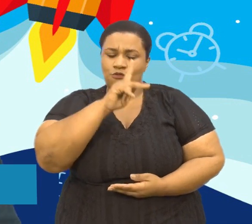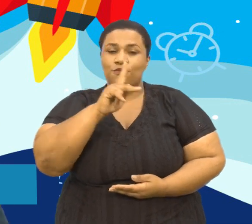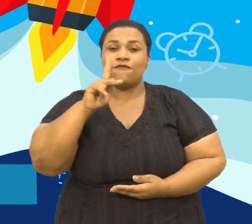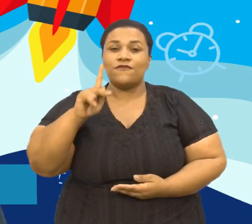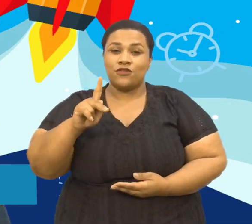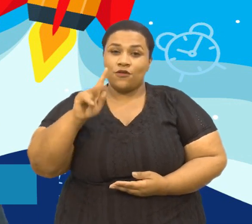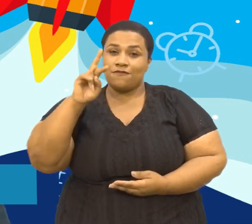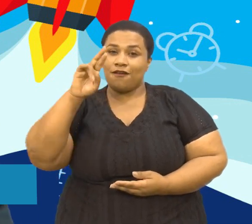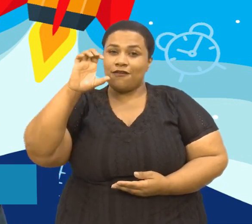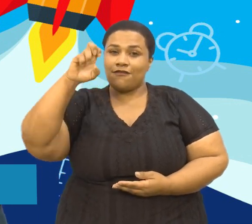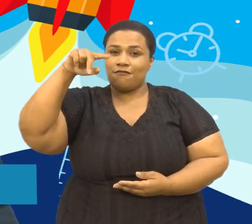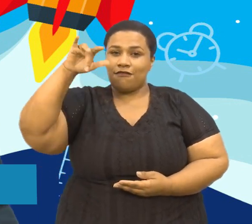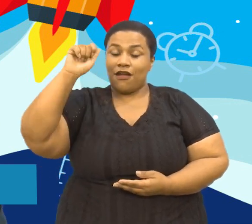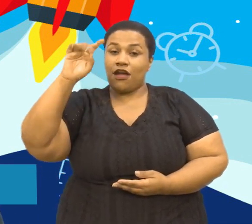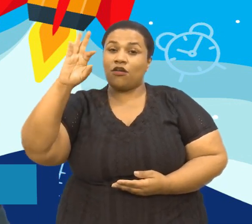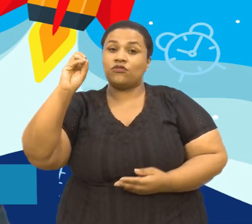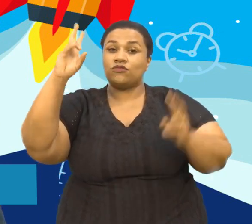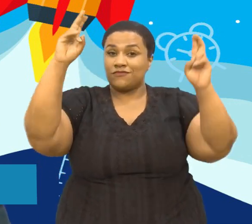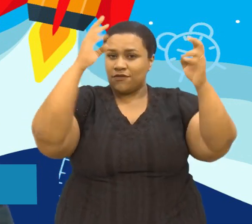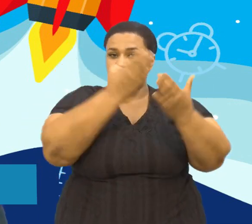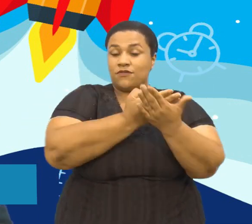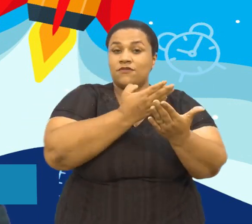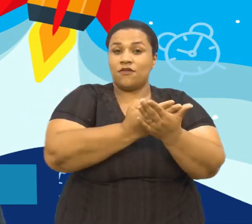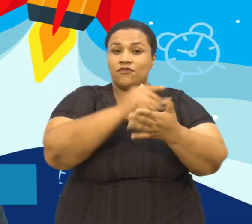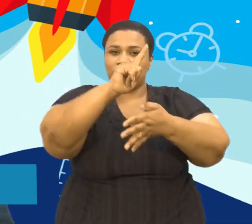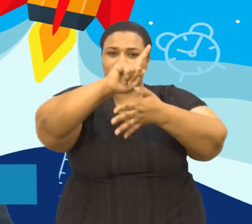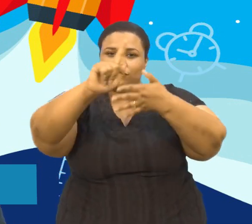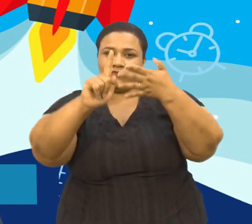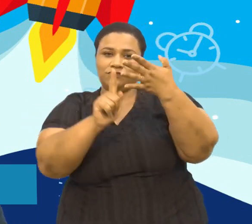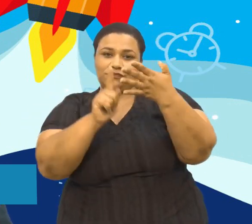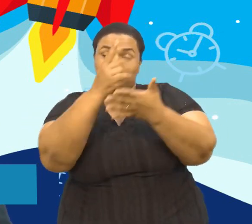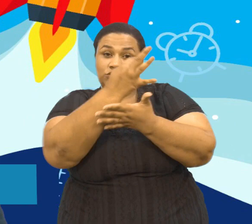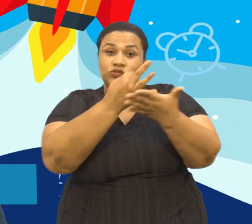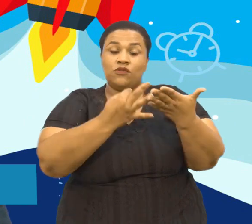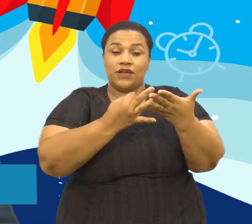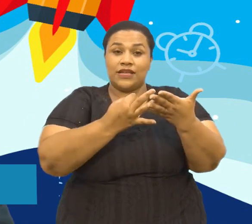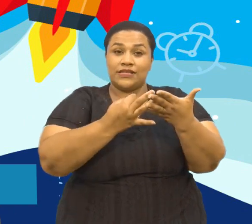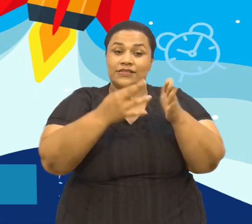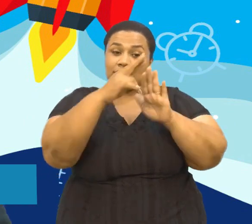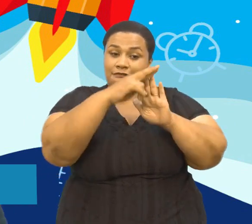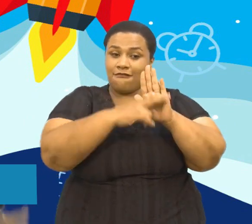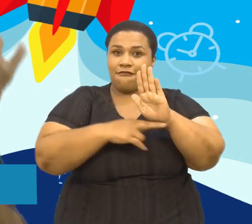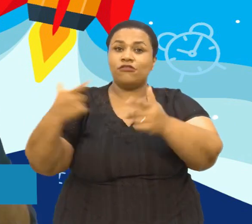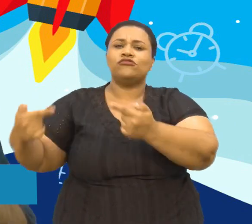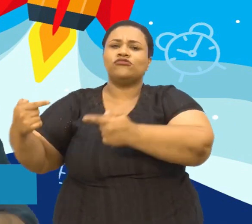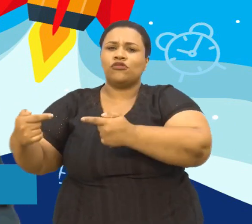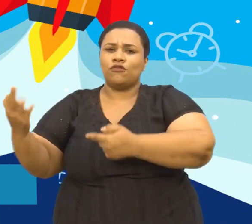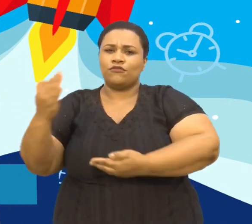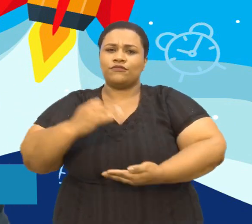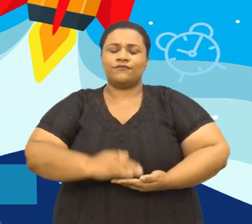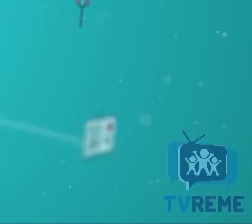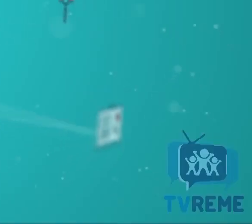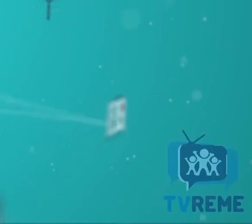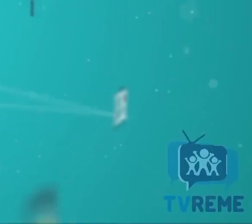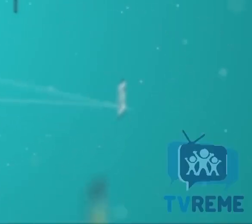Olá, eu sou o professor Renato e o tema da nossa aula será Gênero textual, regras de jogo. Vamos